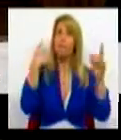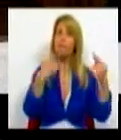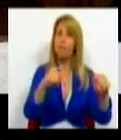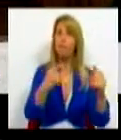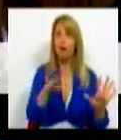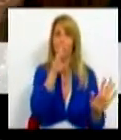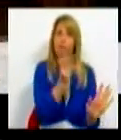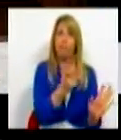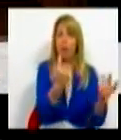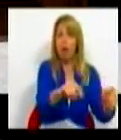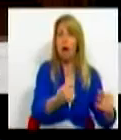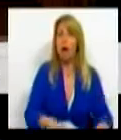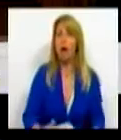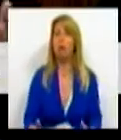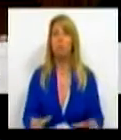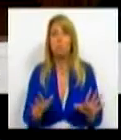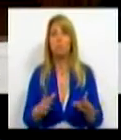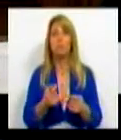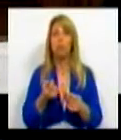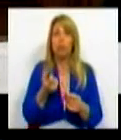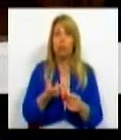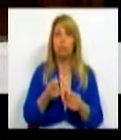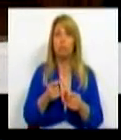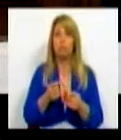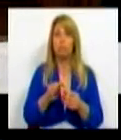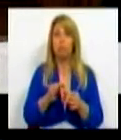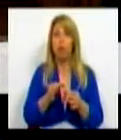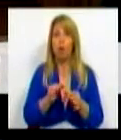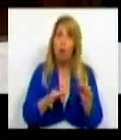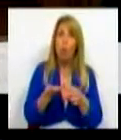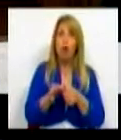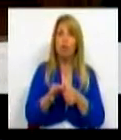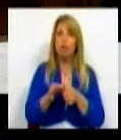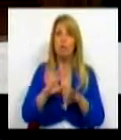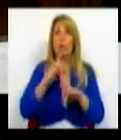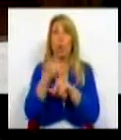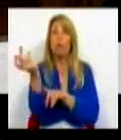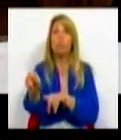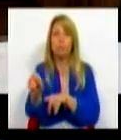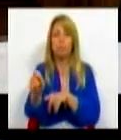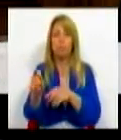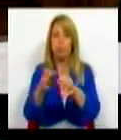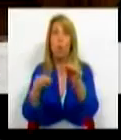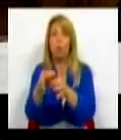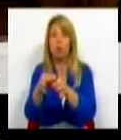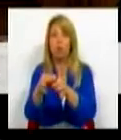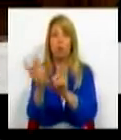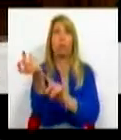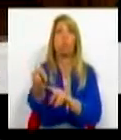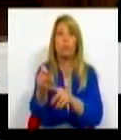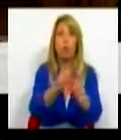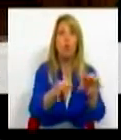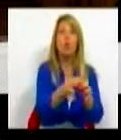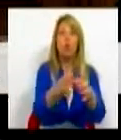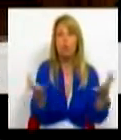enfim, sendo corrigidas uma, aparecendo outras. De facto, houve, quer dizer, ainda recentemente,